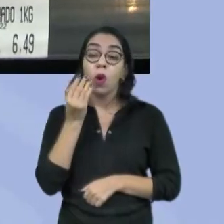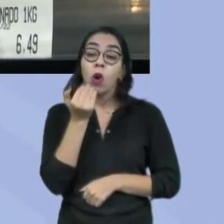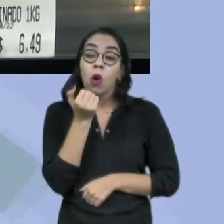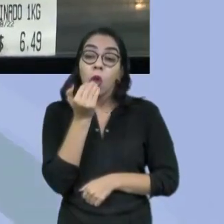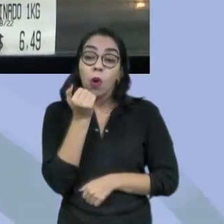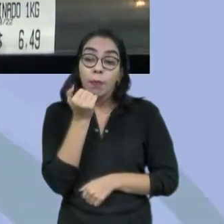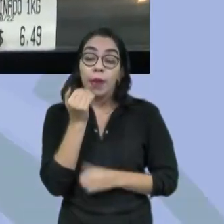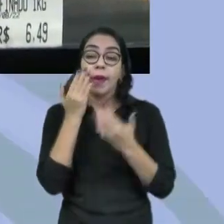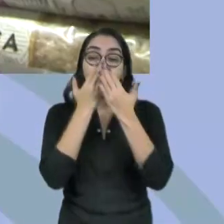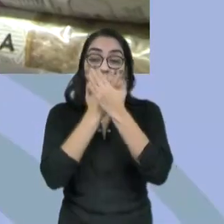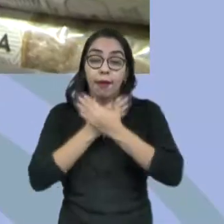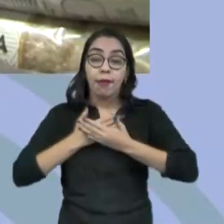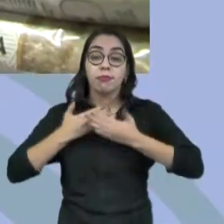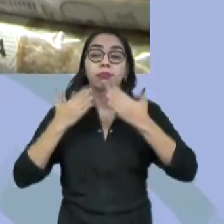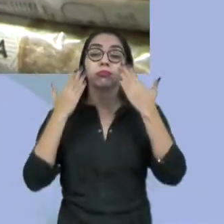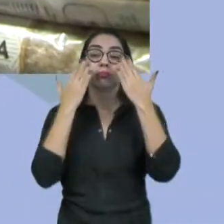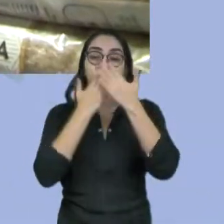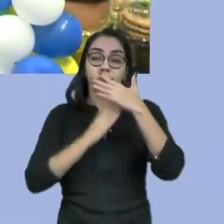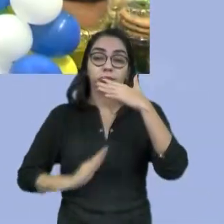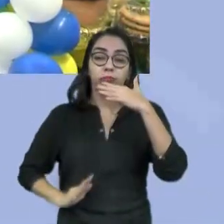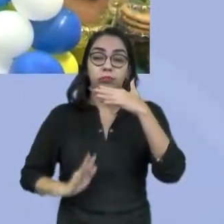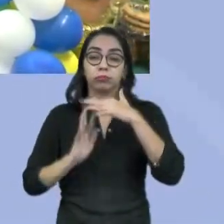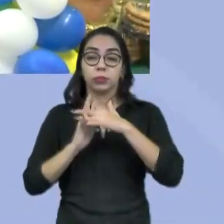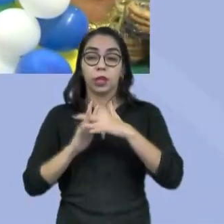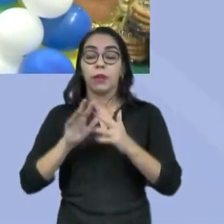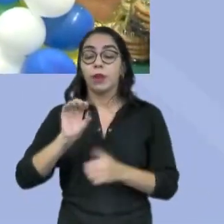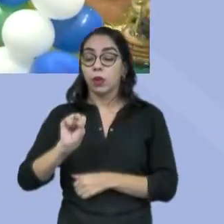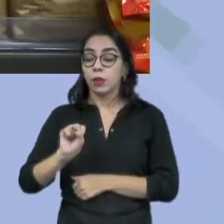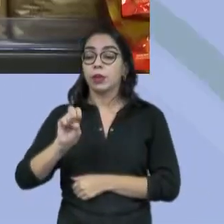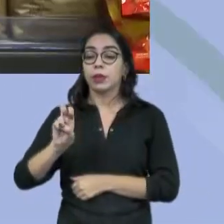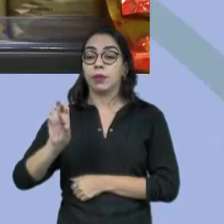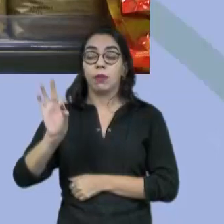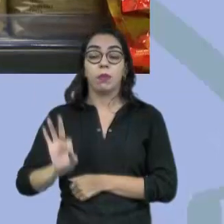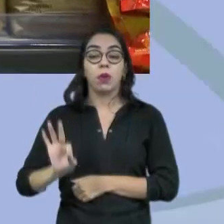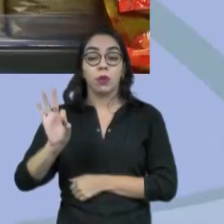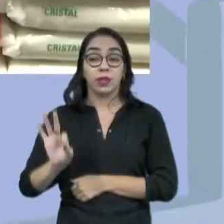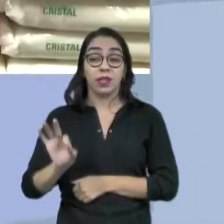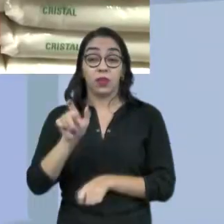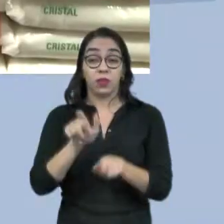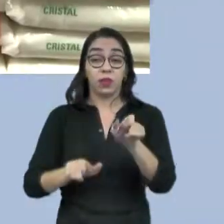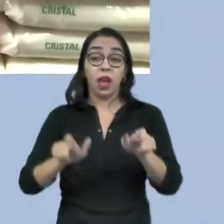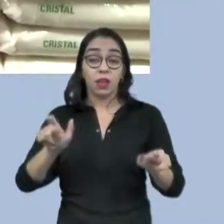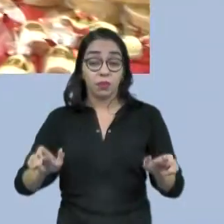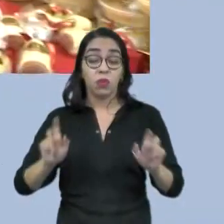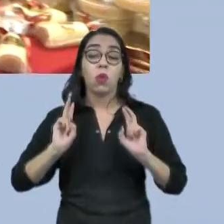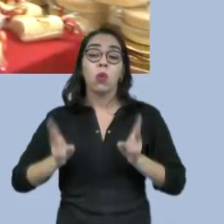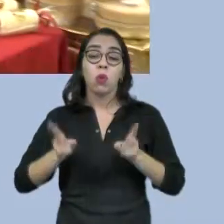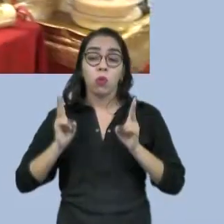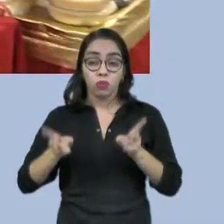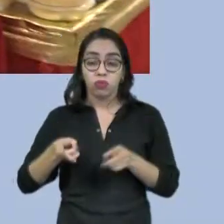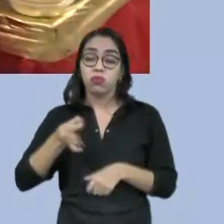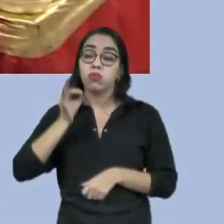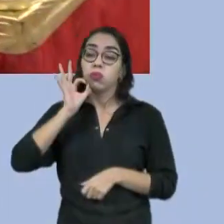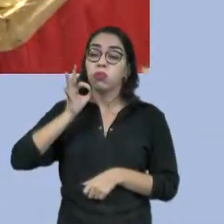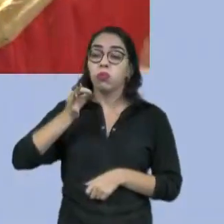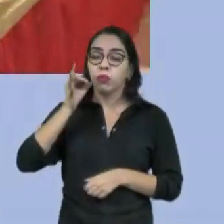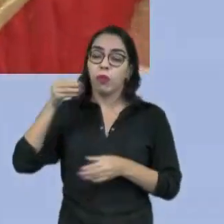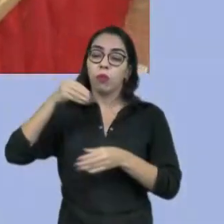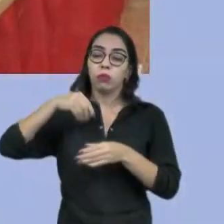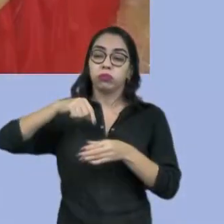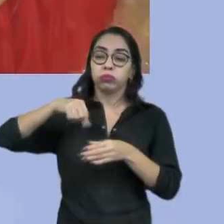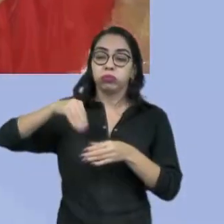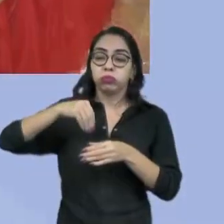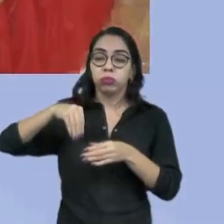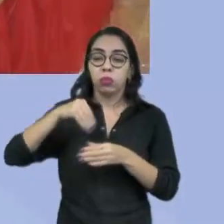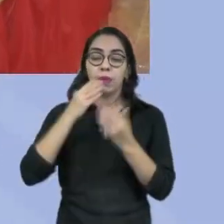excesso 85% dos brasileiros não dispensam um produto nem na hora do cafezinho o